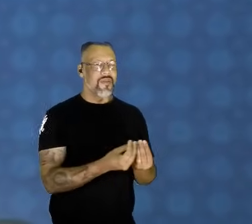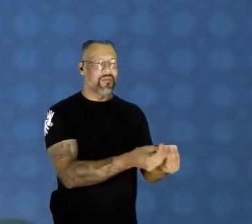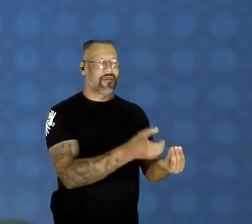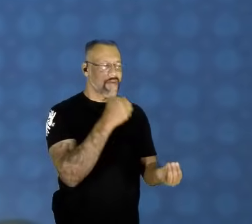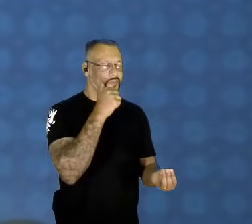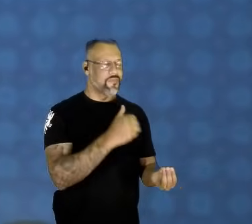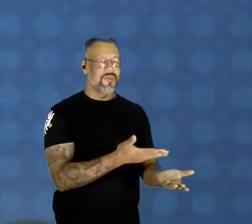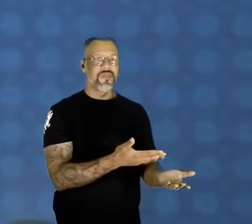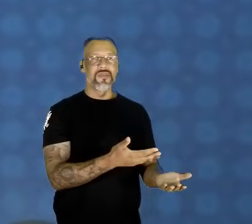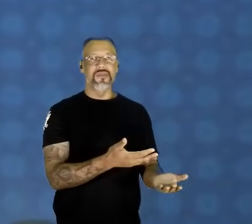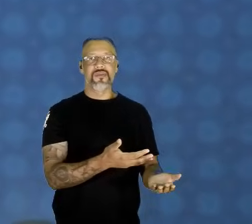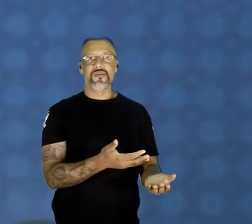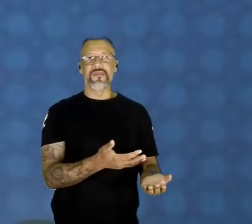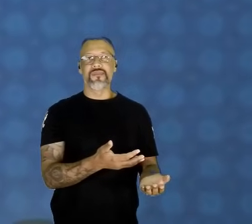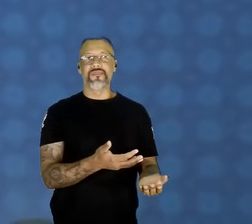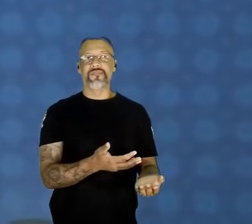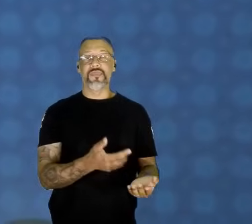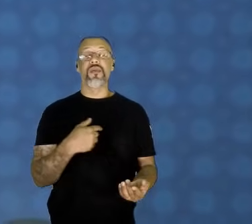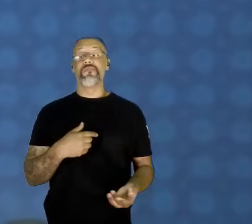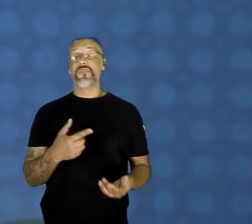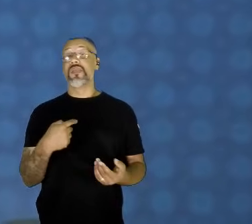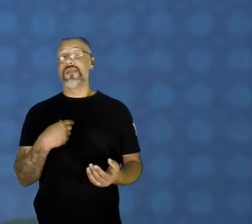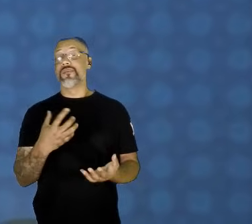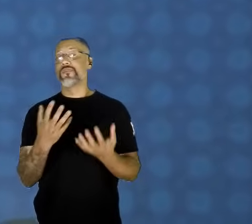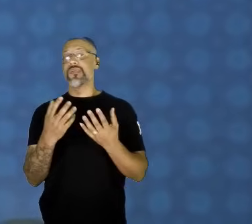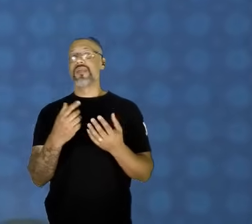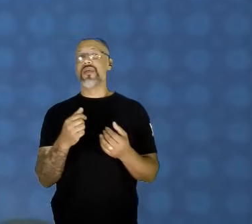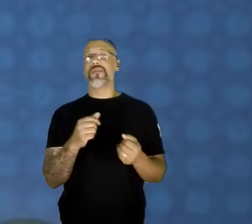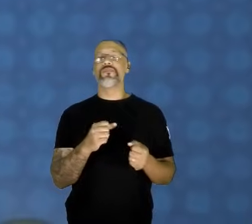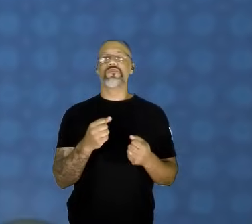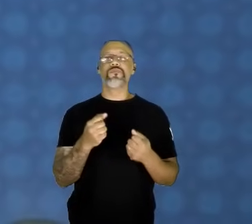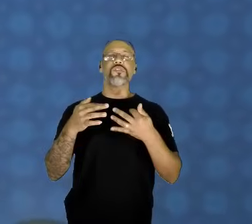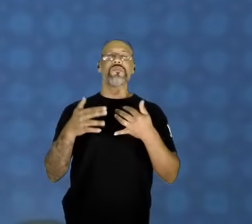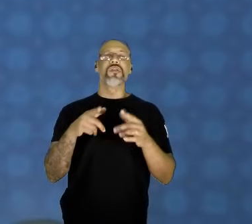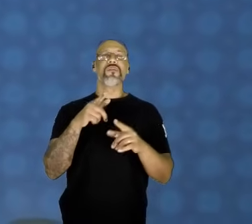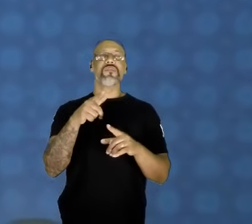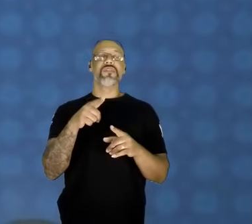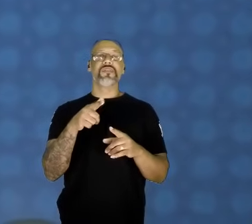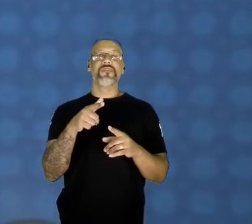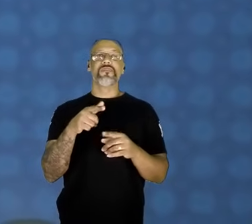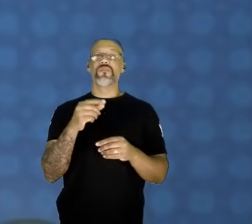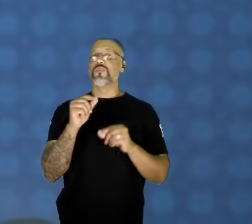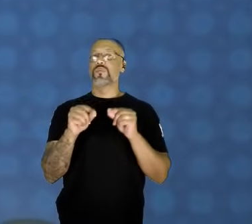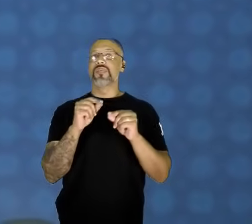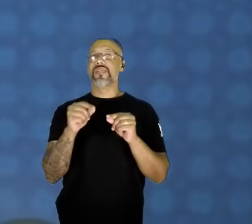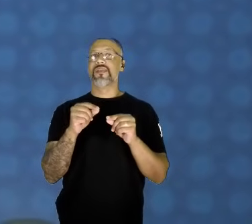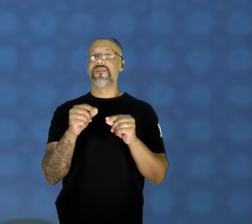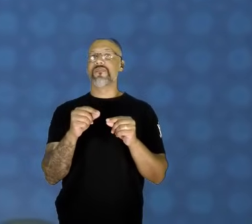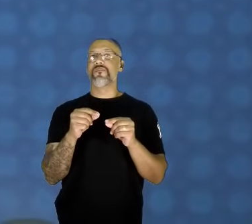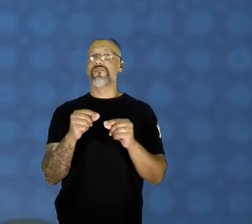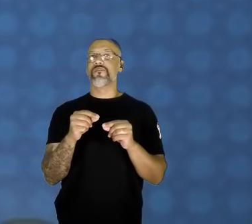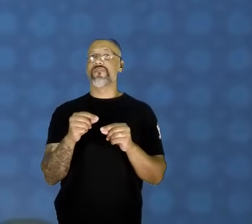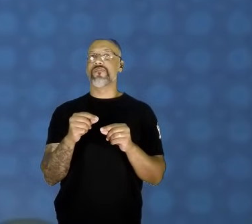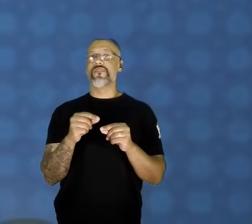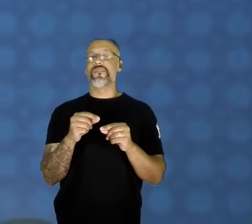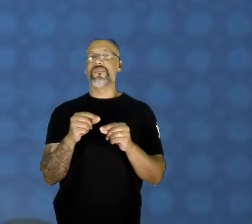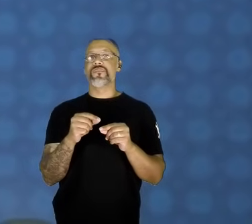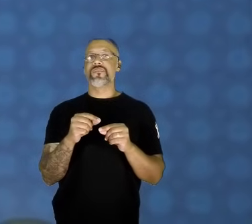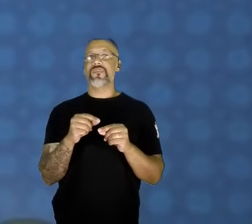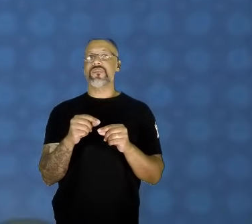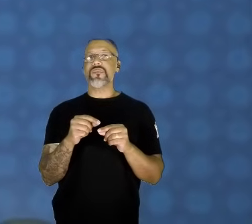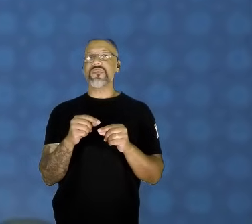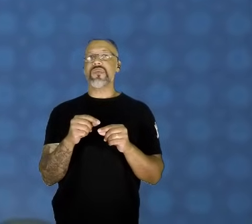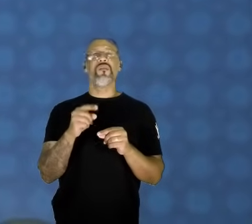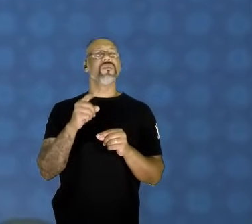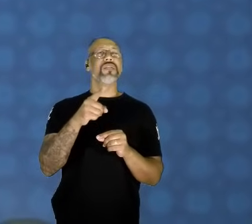com você bem rapidamente os testes que Jesus aplicou para uma nova fé. Não pense que você vai ter uma nova fé falando